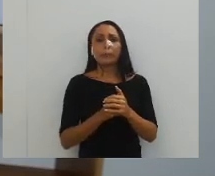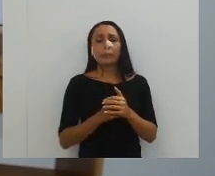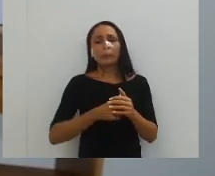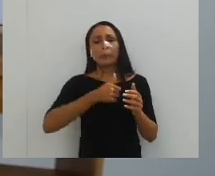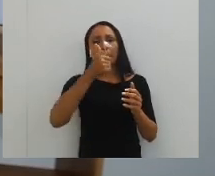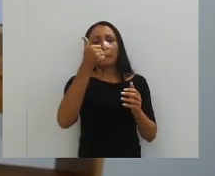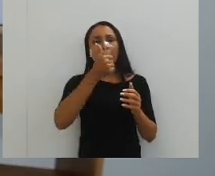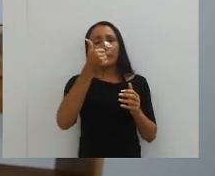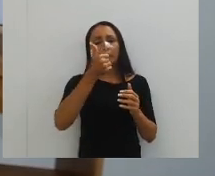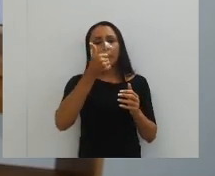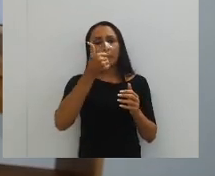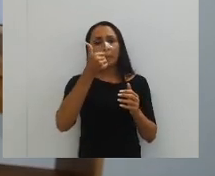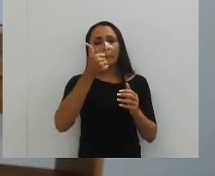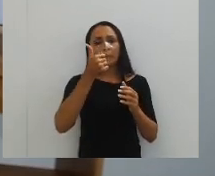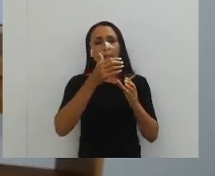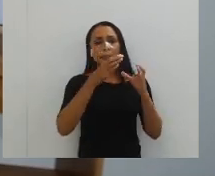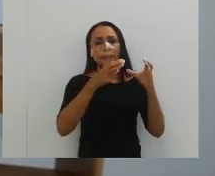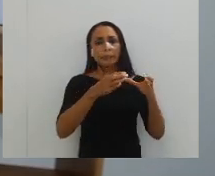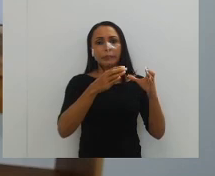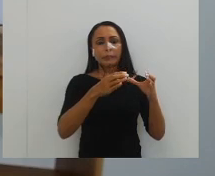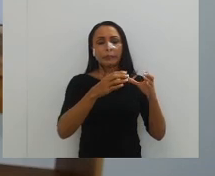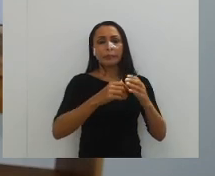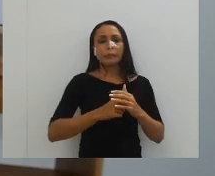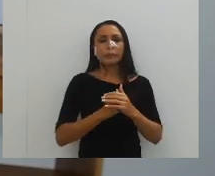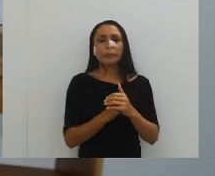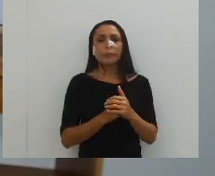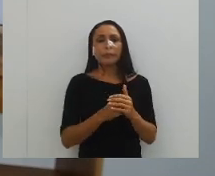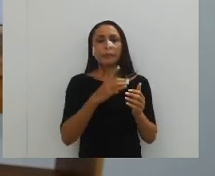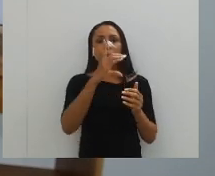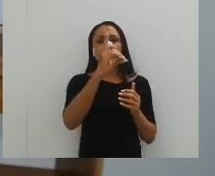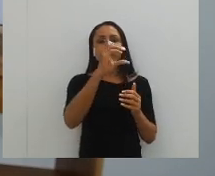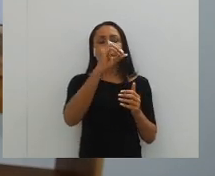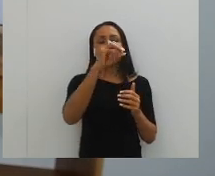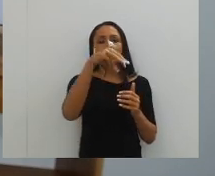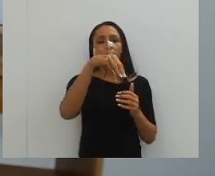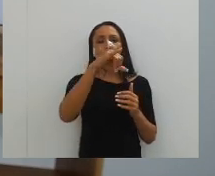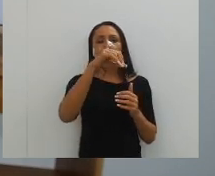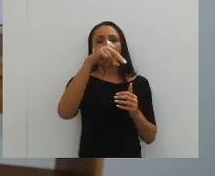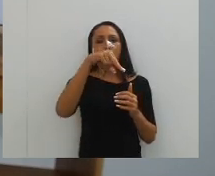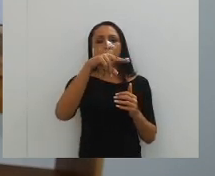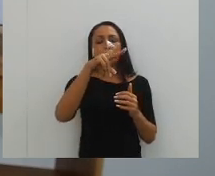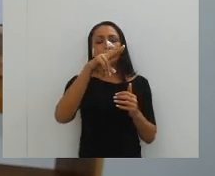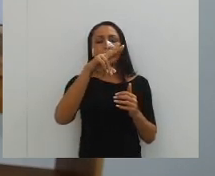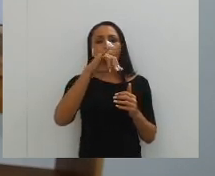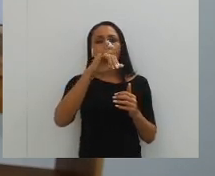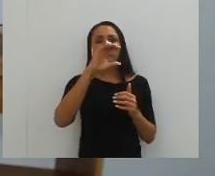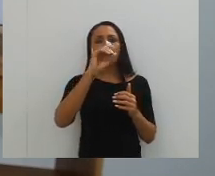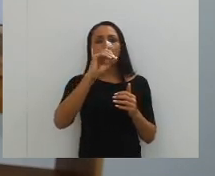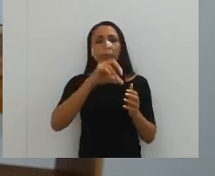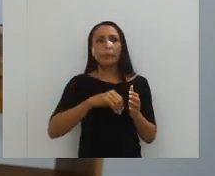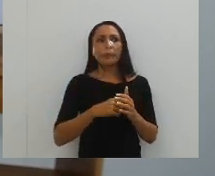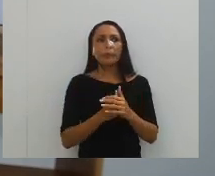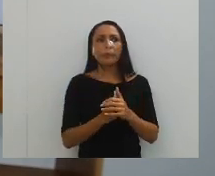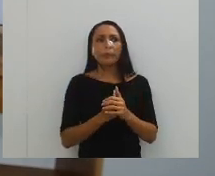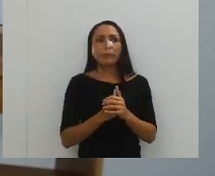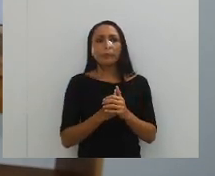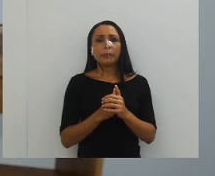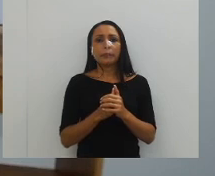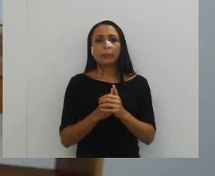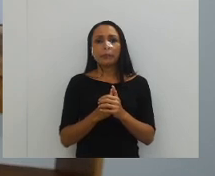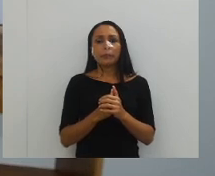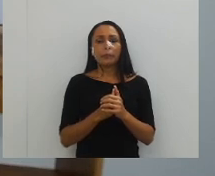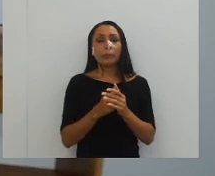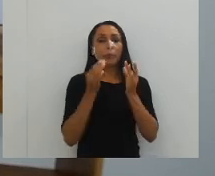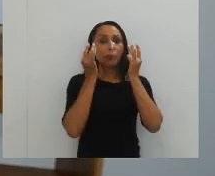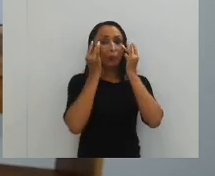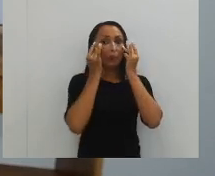Primeira categoria, ó. Primeira categoria vai ser o domínio. Você vai ter o domínio. Olha para